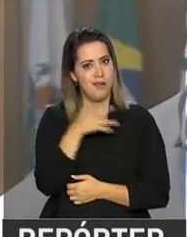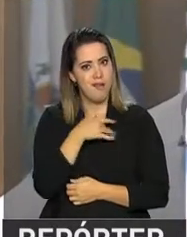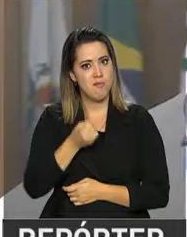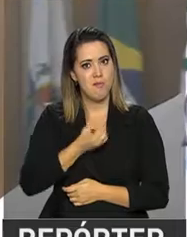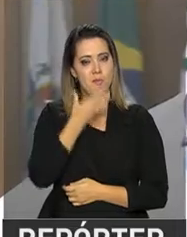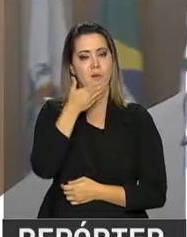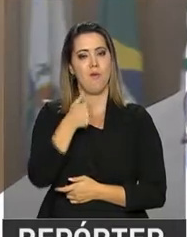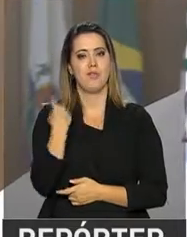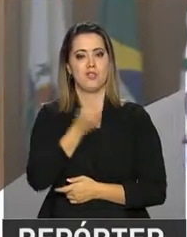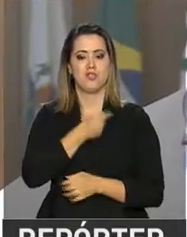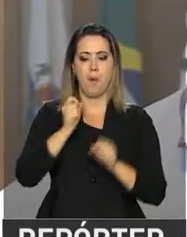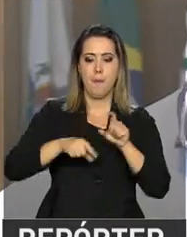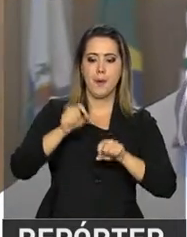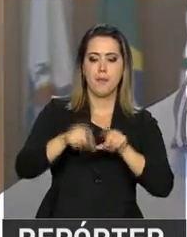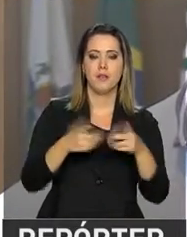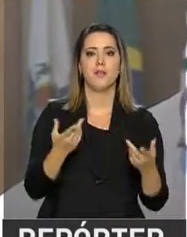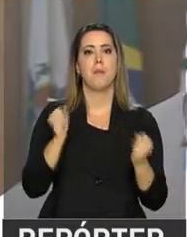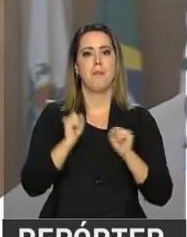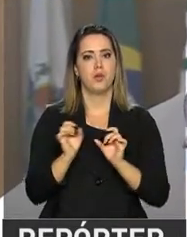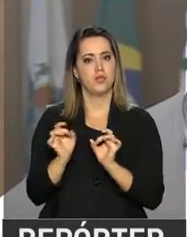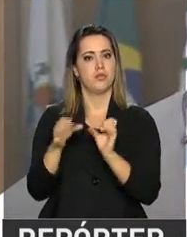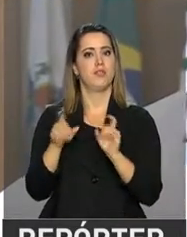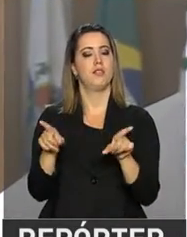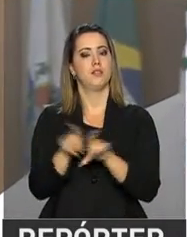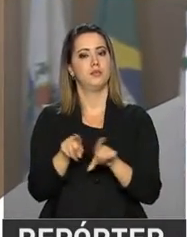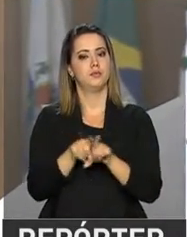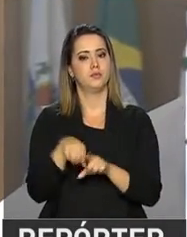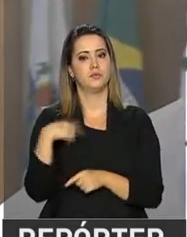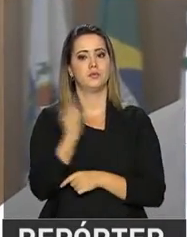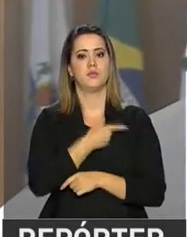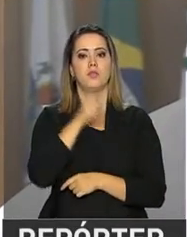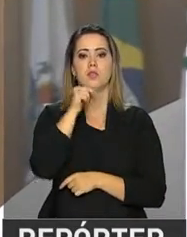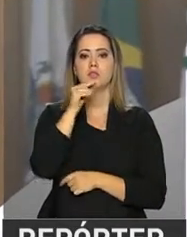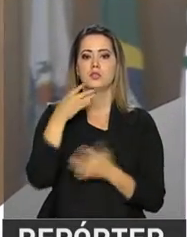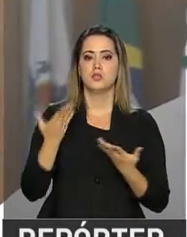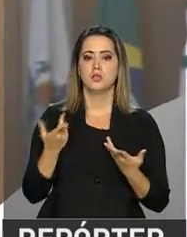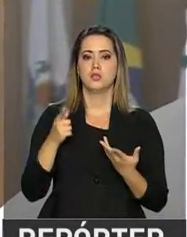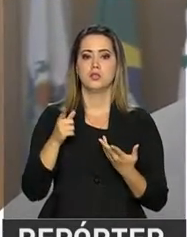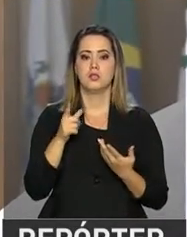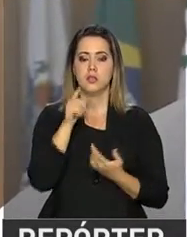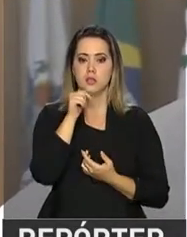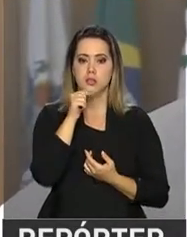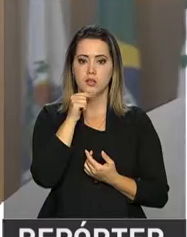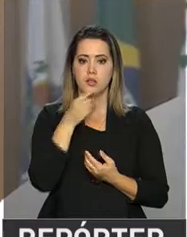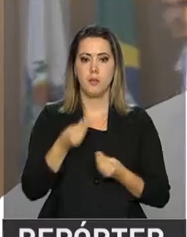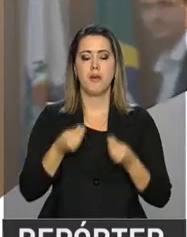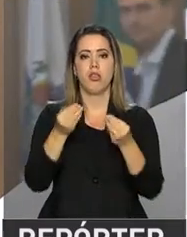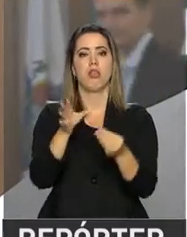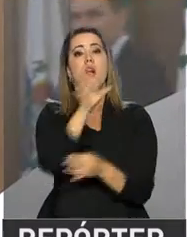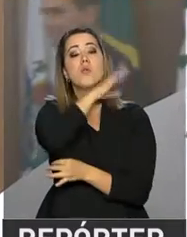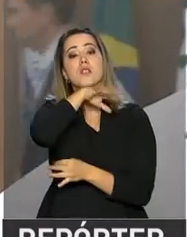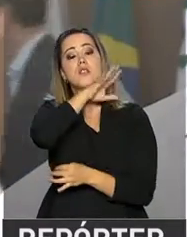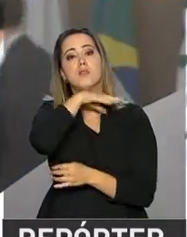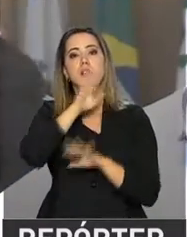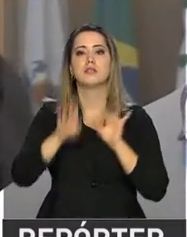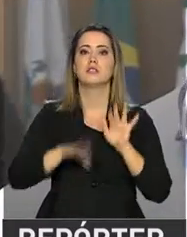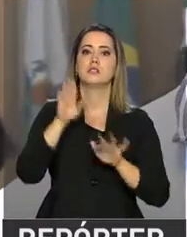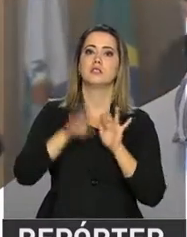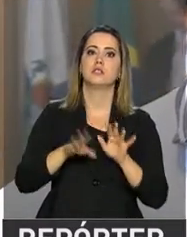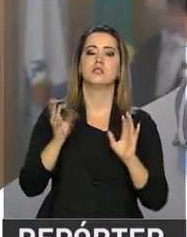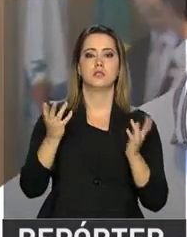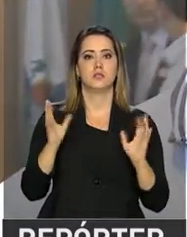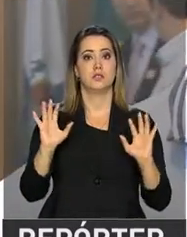produz o alimento o excedente pode vender a gente tem uma água excedente para dar uns animais que a gente às vezes no verão